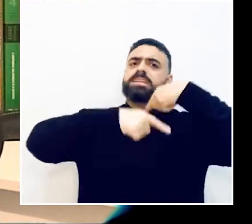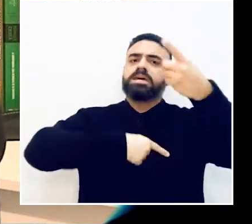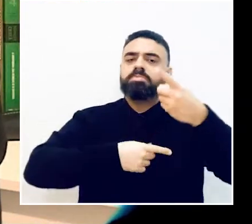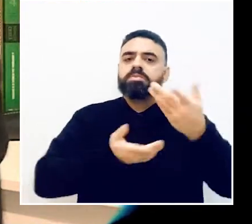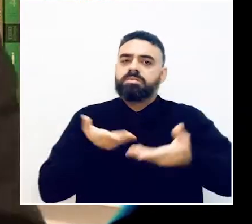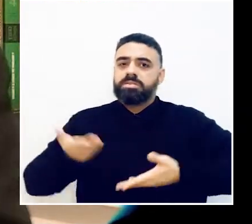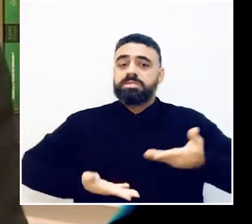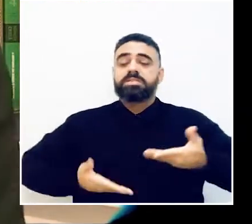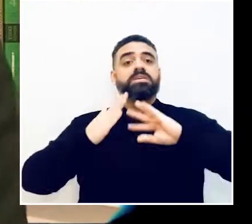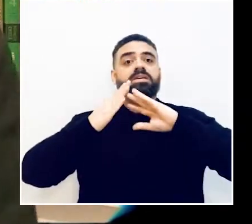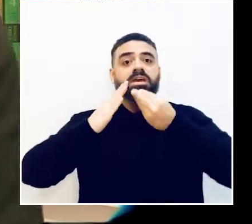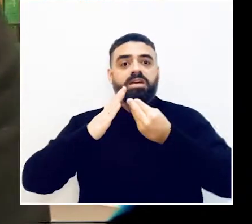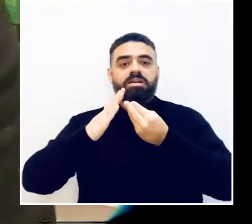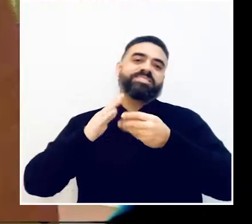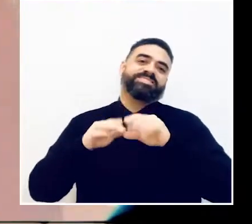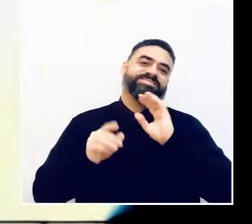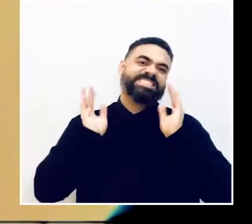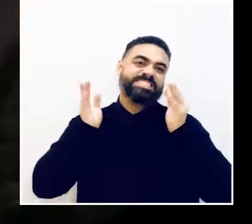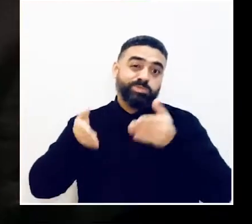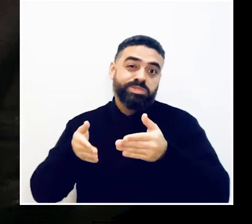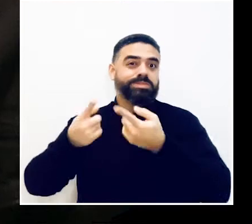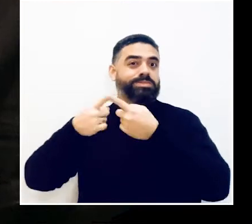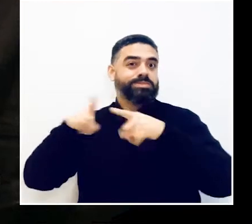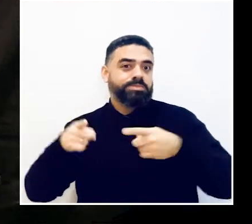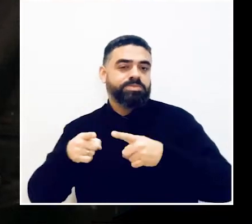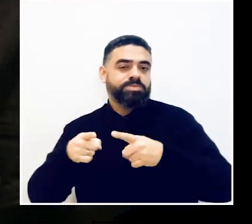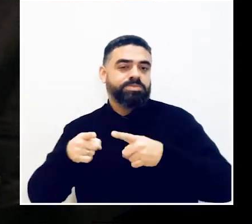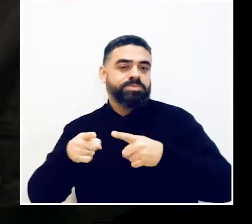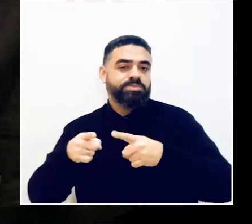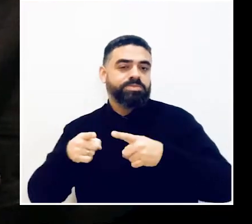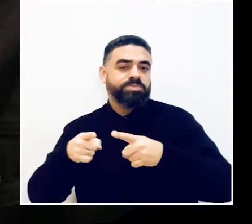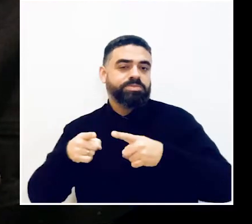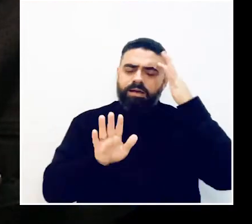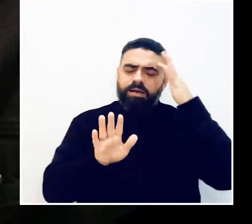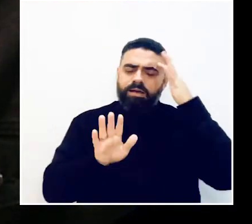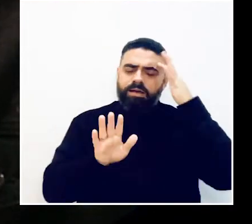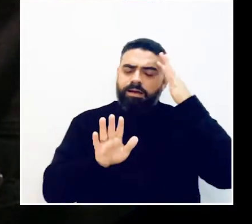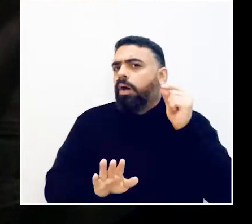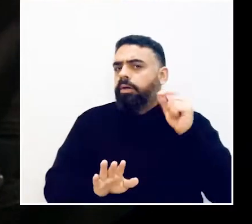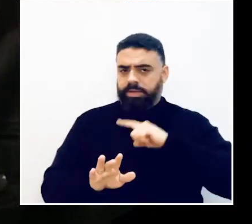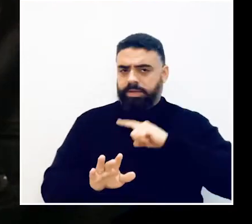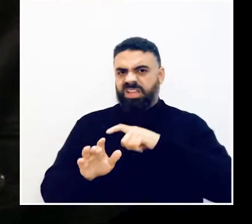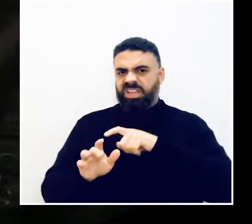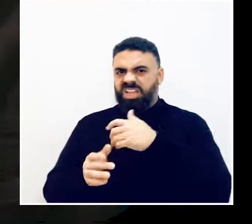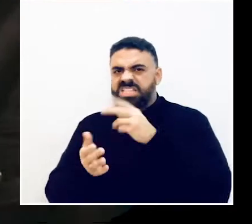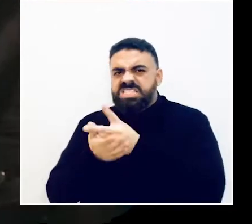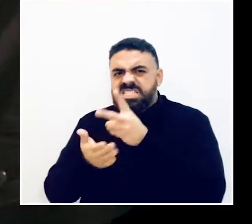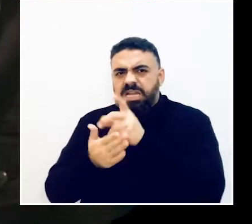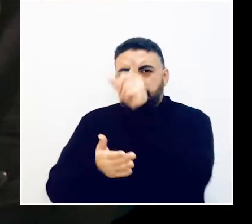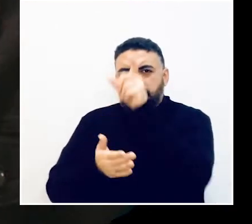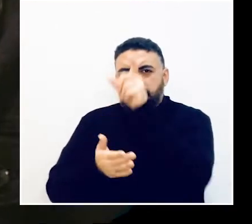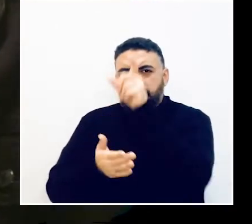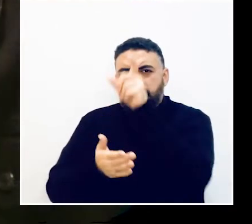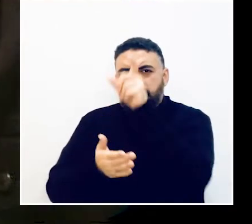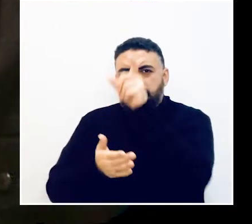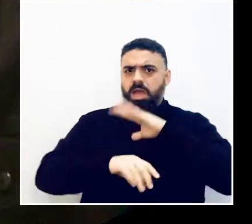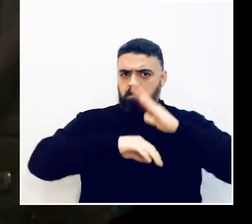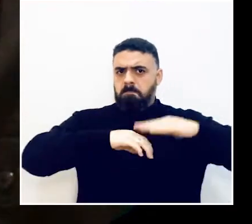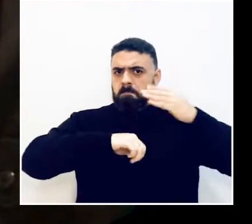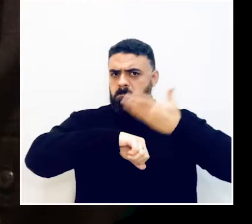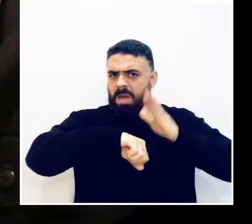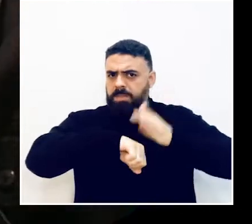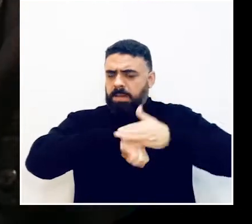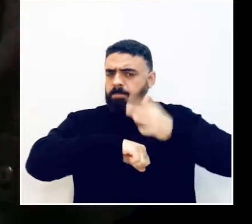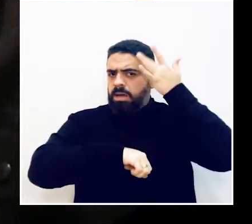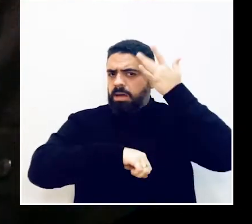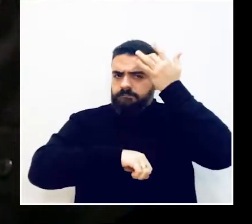especificamente depois servir a igreja com isso. Nem toda pessoa que tem um talento necessariamente tem a vocação naquela área.